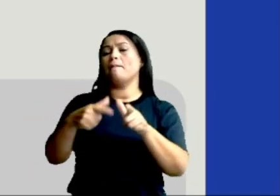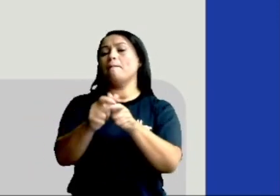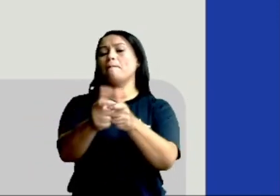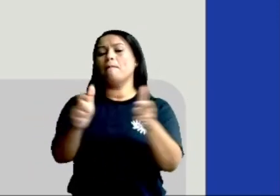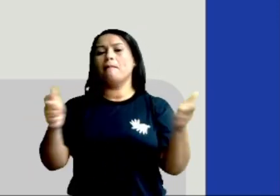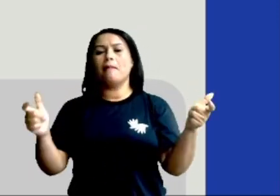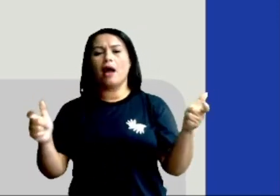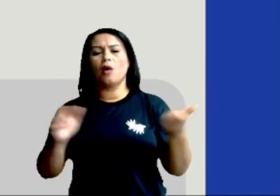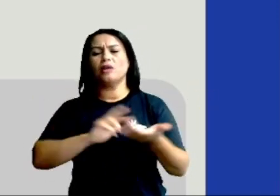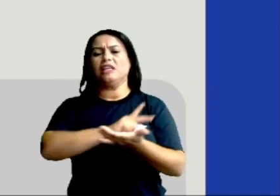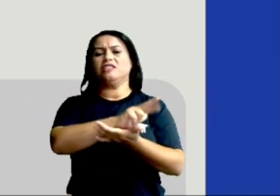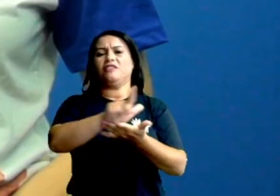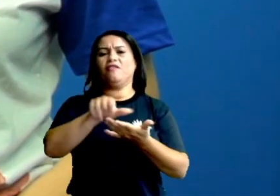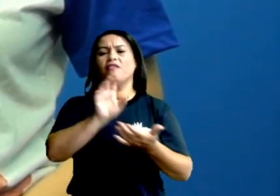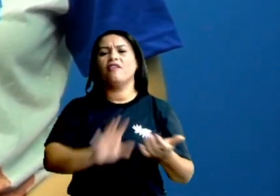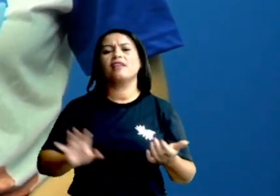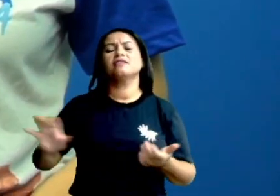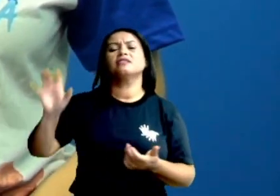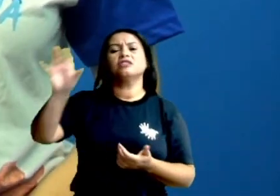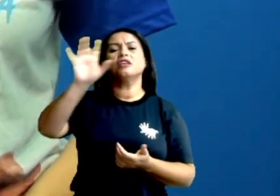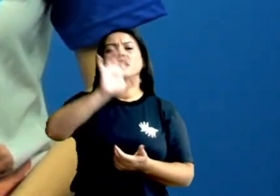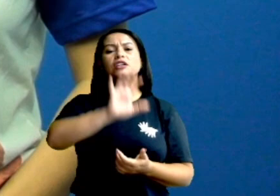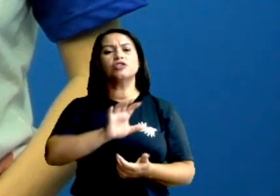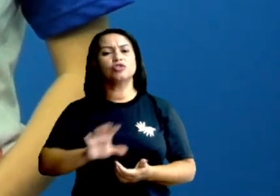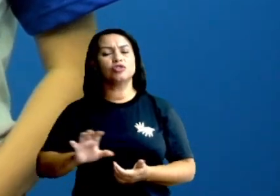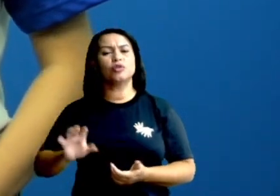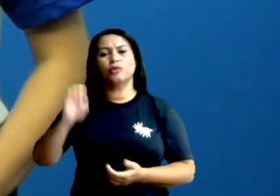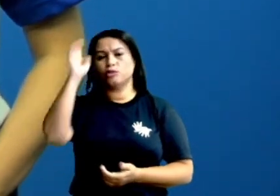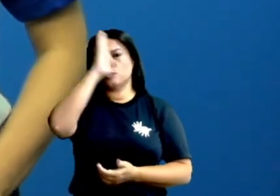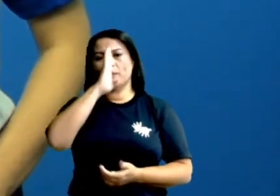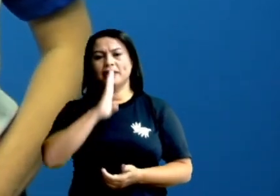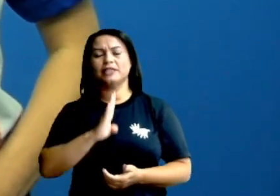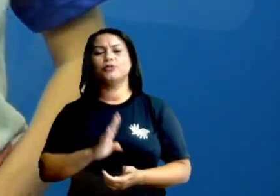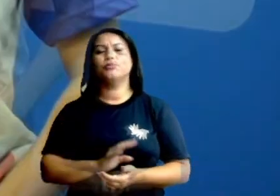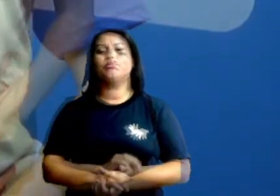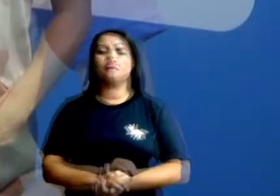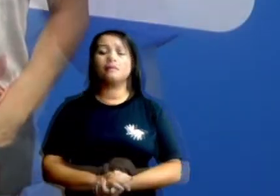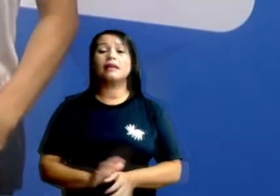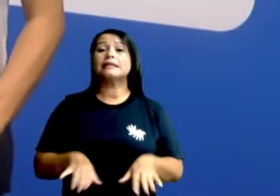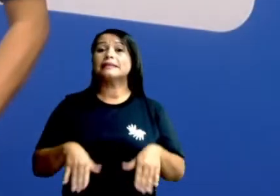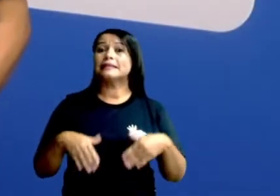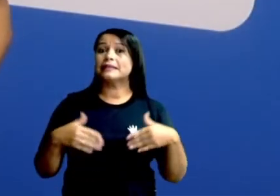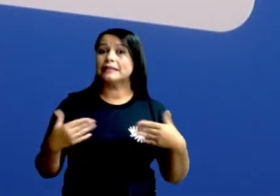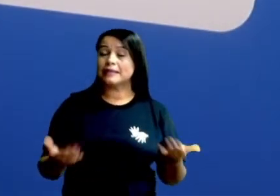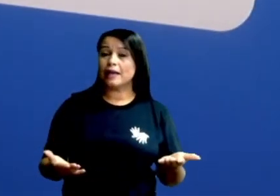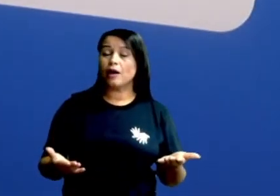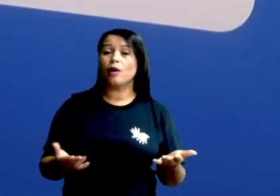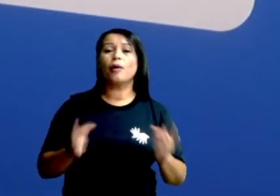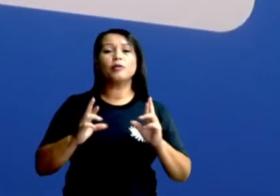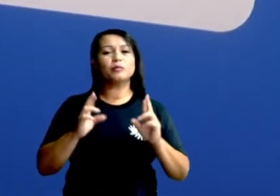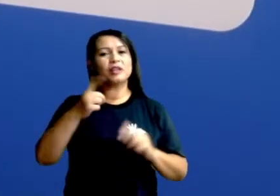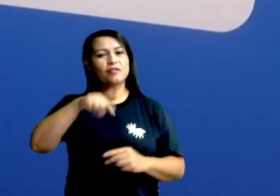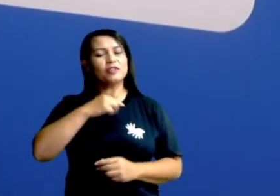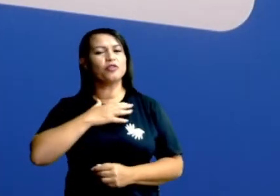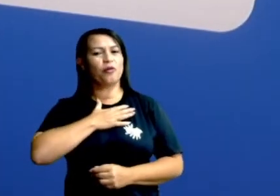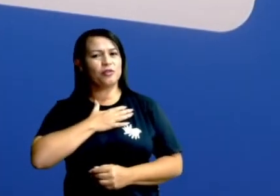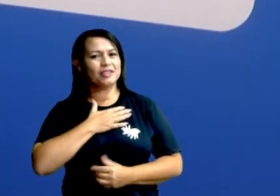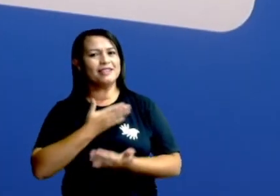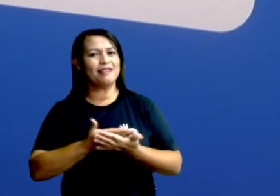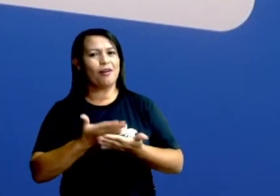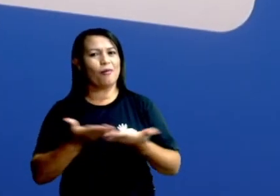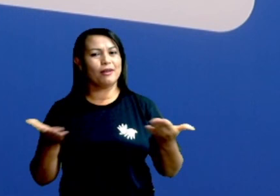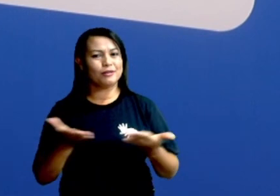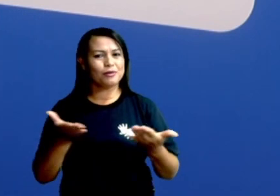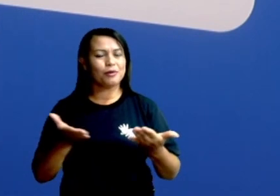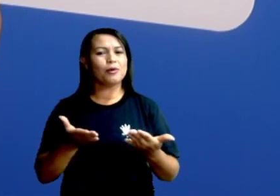maior dentre as demais regiões do Brasil, tá bom? Então é isso, pessoal. Espero que todos tenham gostado da nossa aula